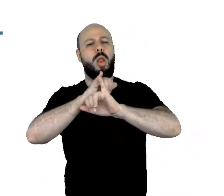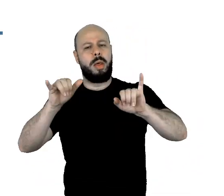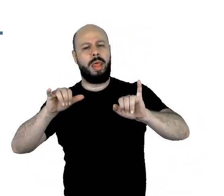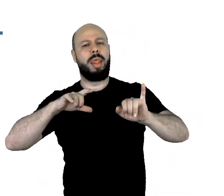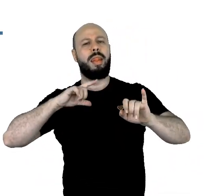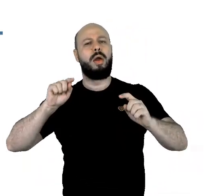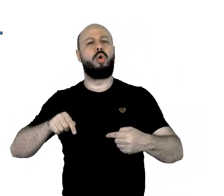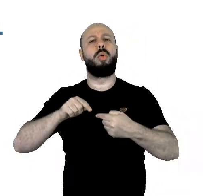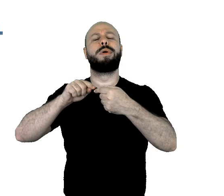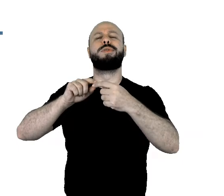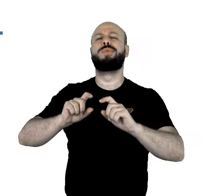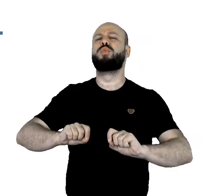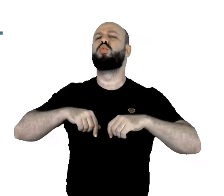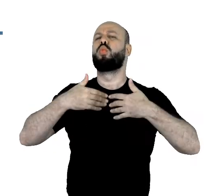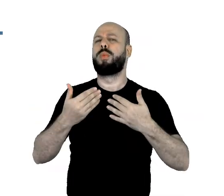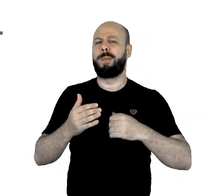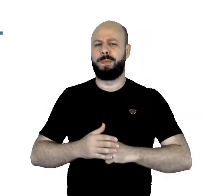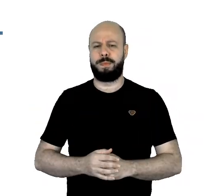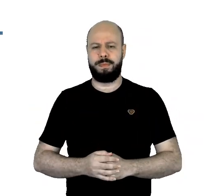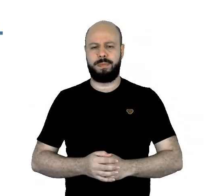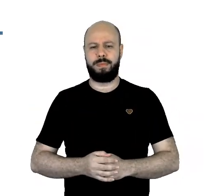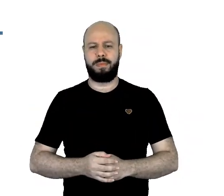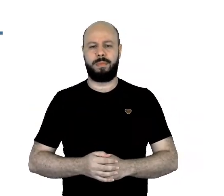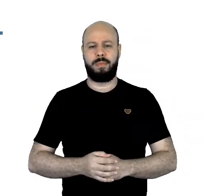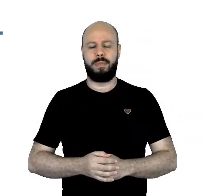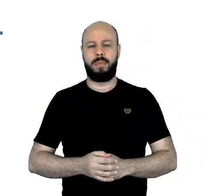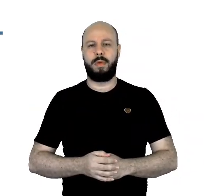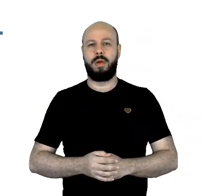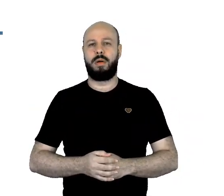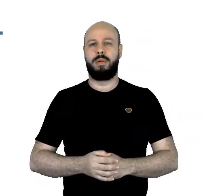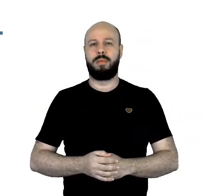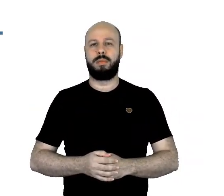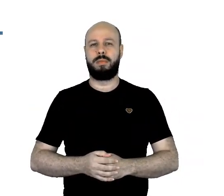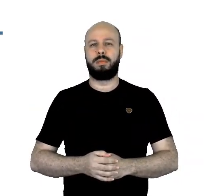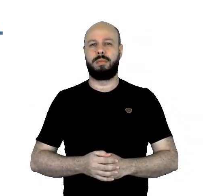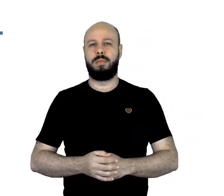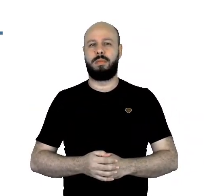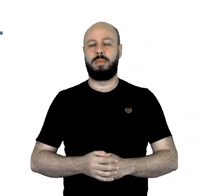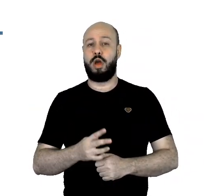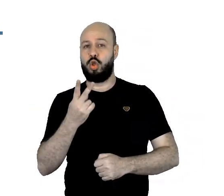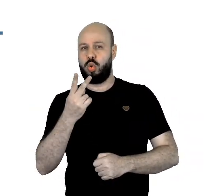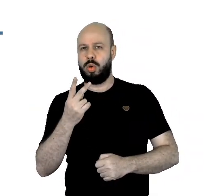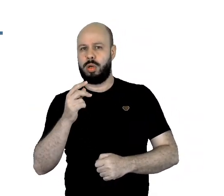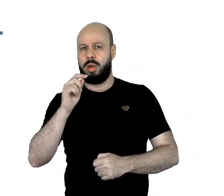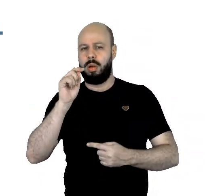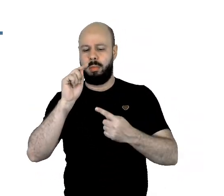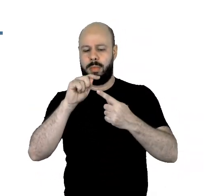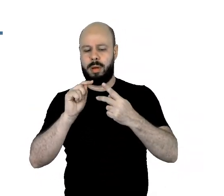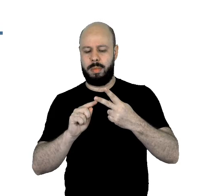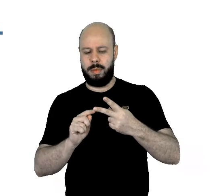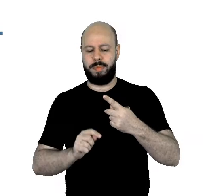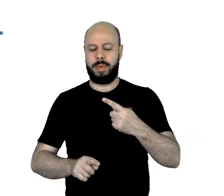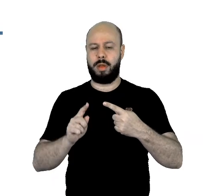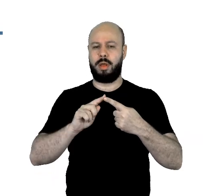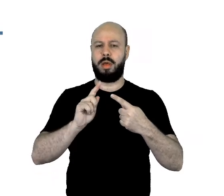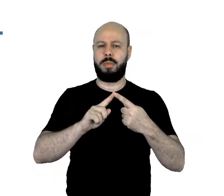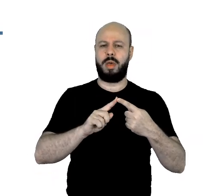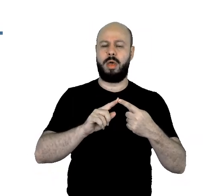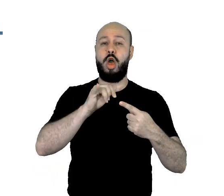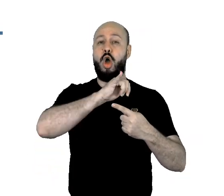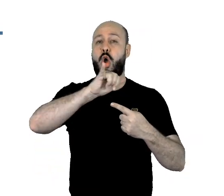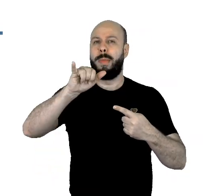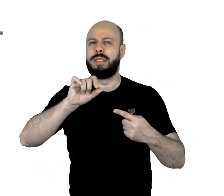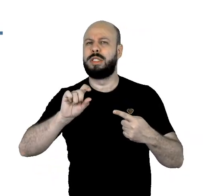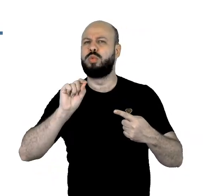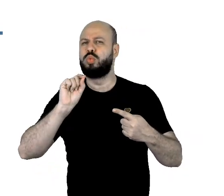tem como objetivo o quê? Nós temos duas opções. Primeiro, o objetivo dessa